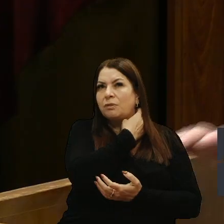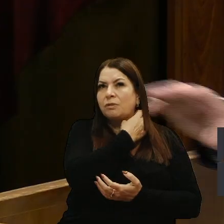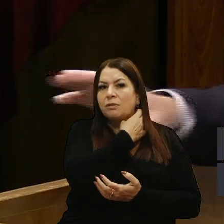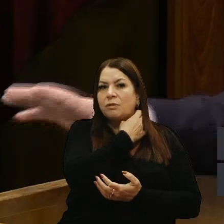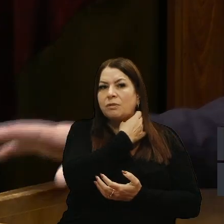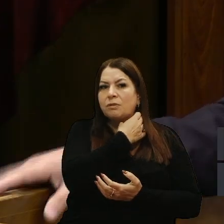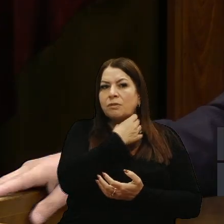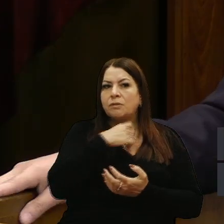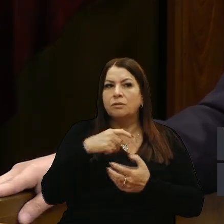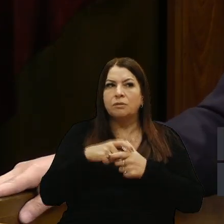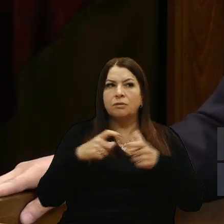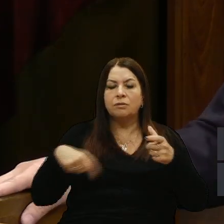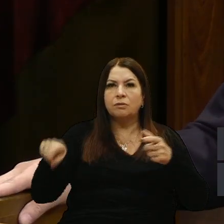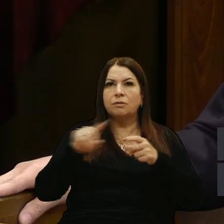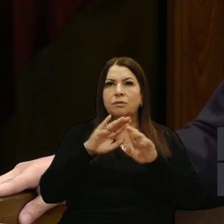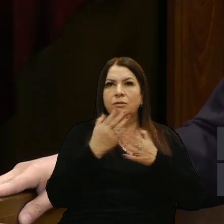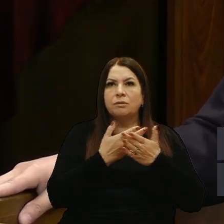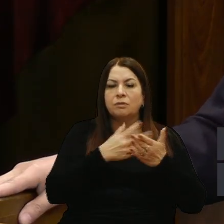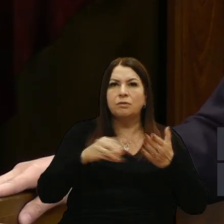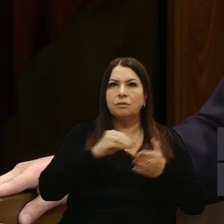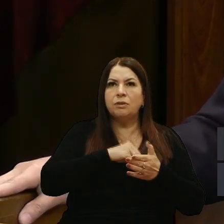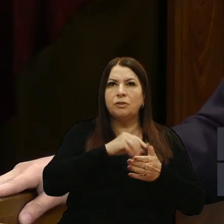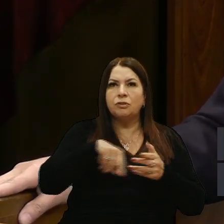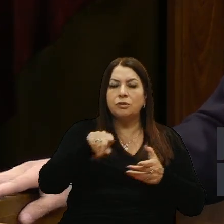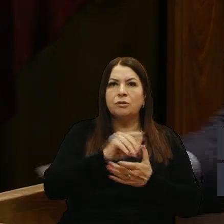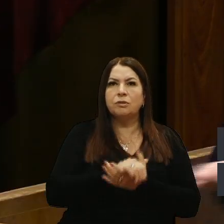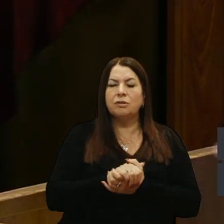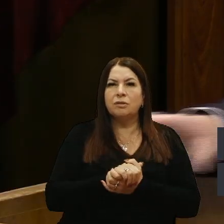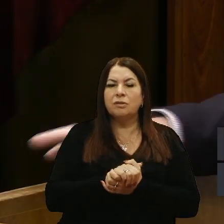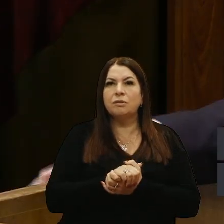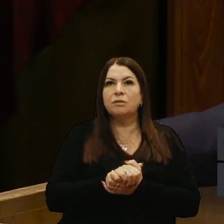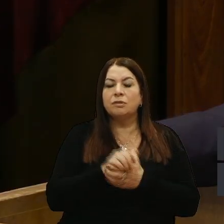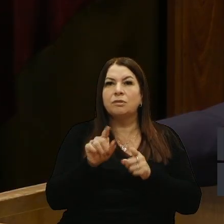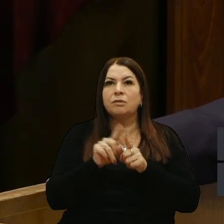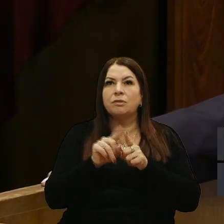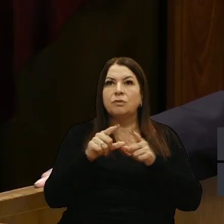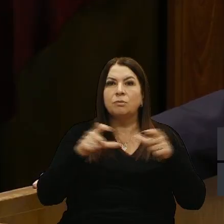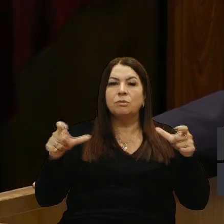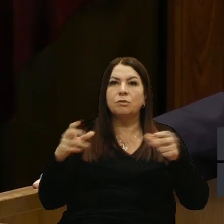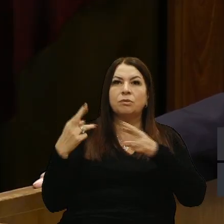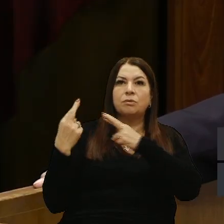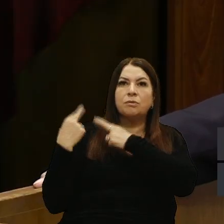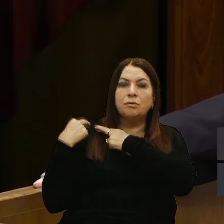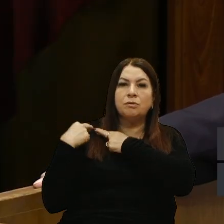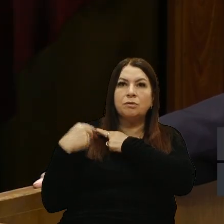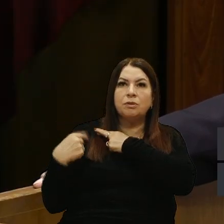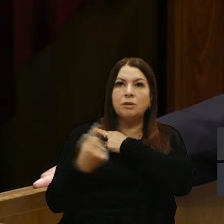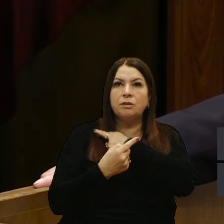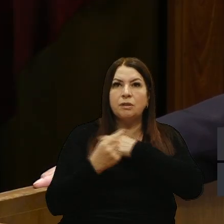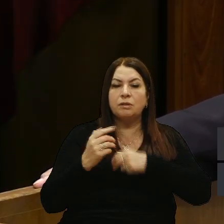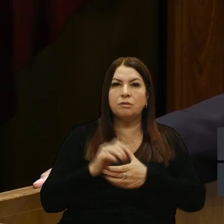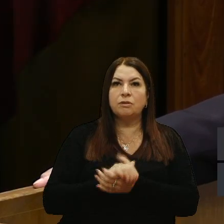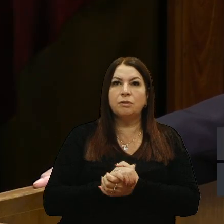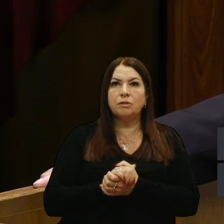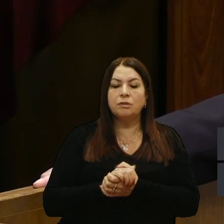O tamanho dessa folha de pagamento? O tamanho dessa responsabilização?